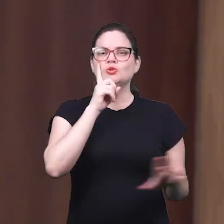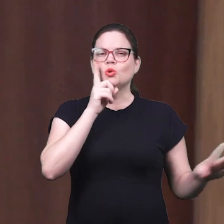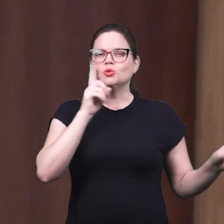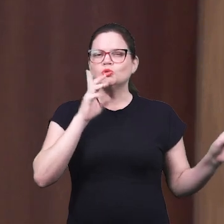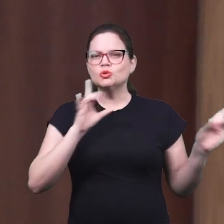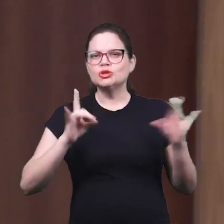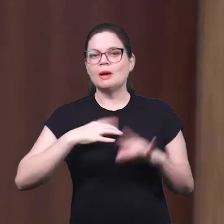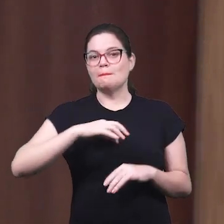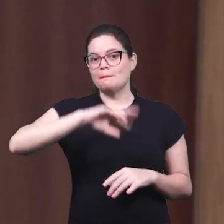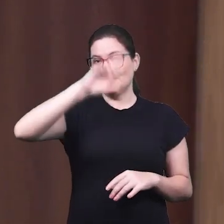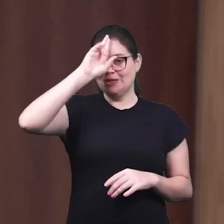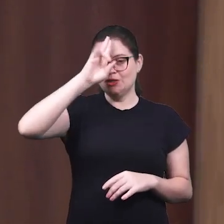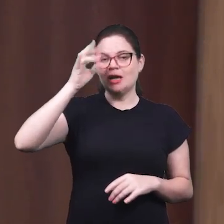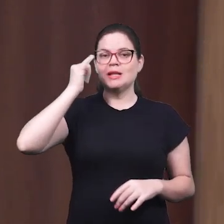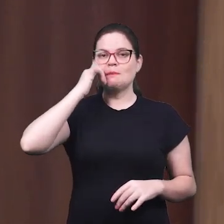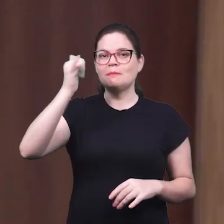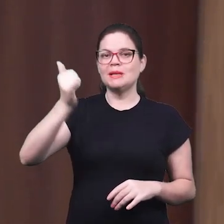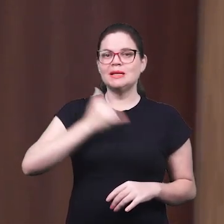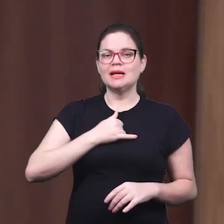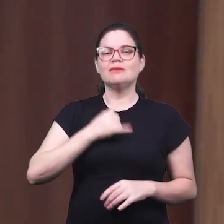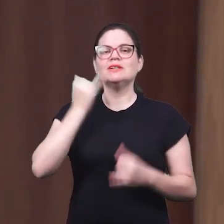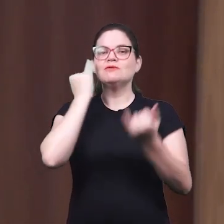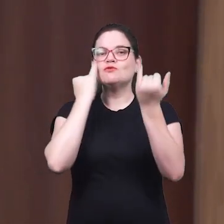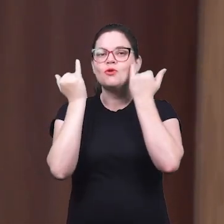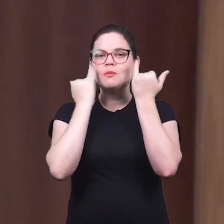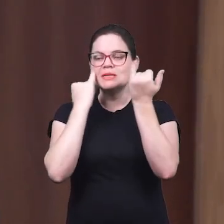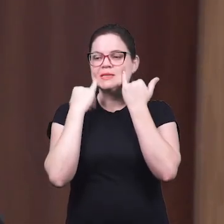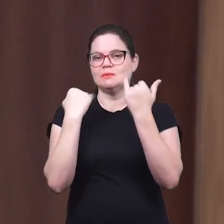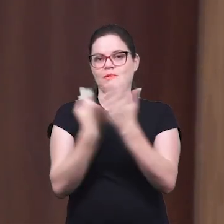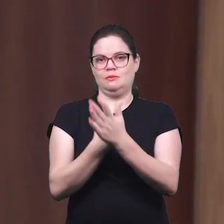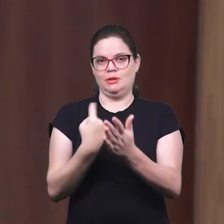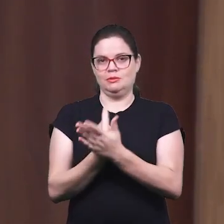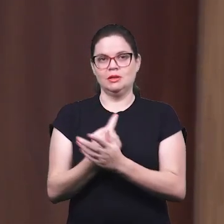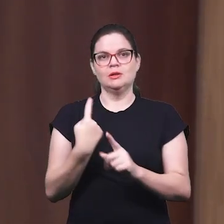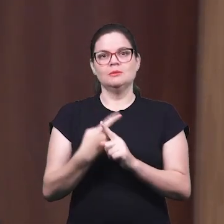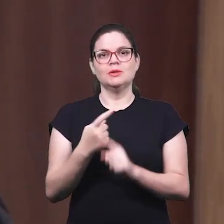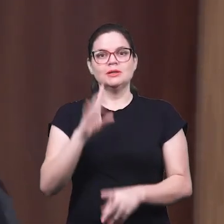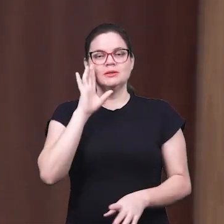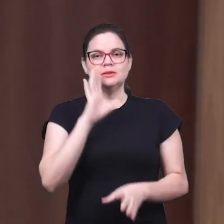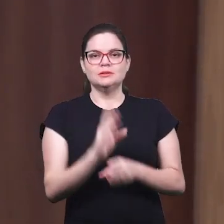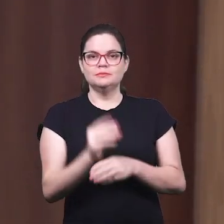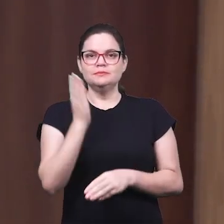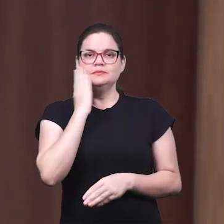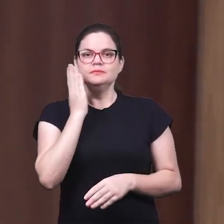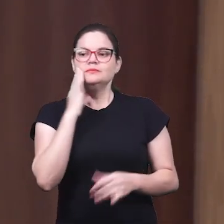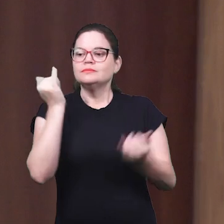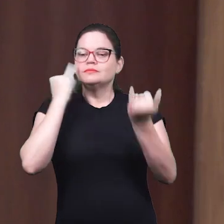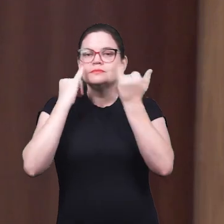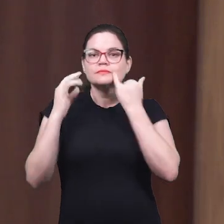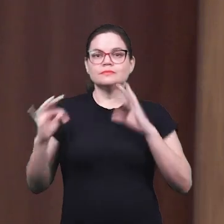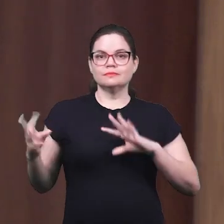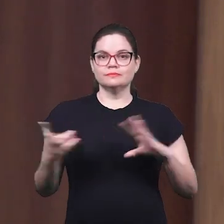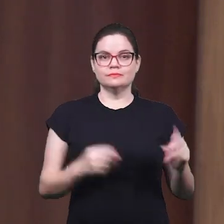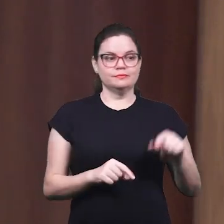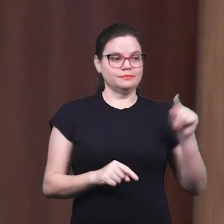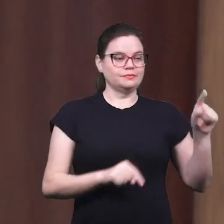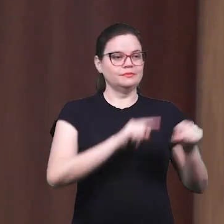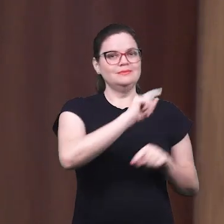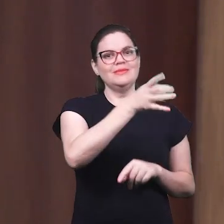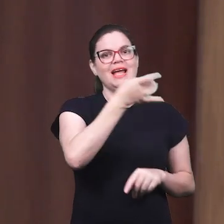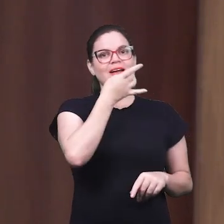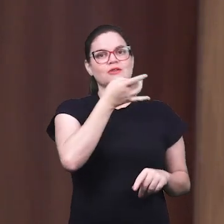Praticamente eu fazia metade ou mais da coluna, porque eu já estava entrosado na sociedade. E ele tinha chegado de Cachoeira de